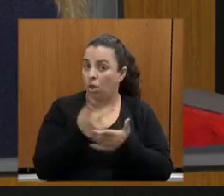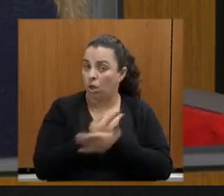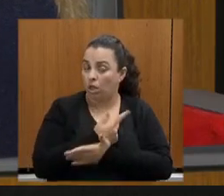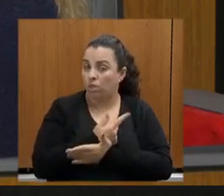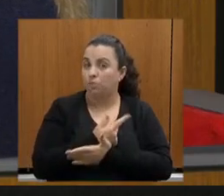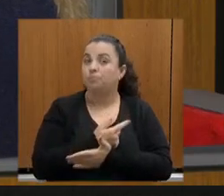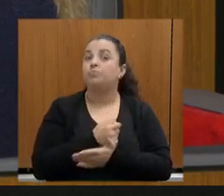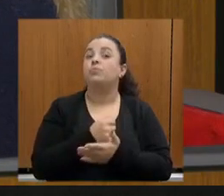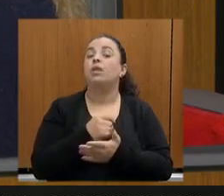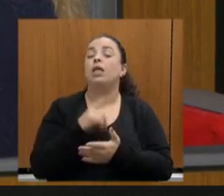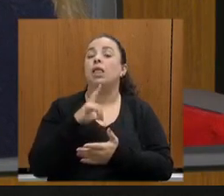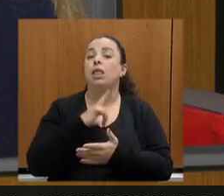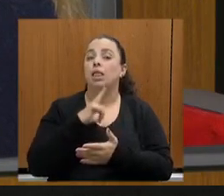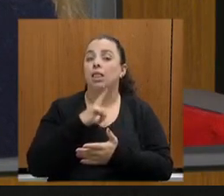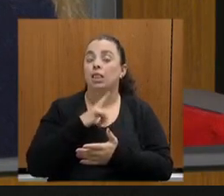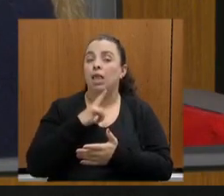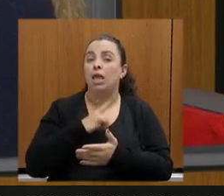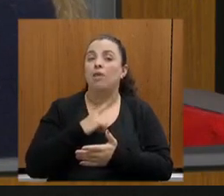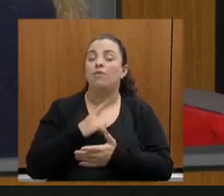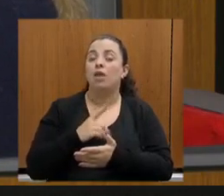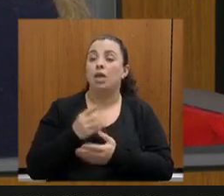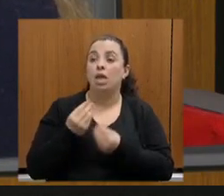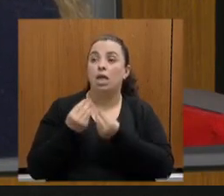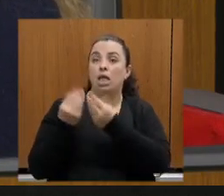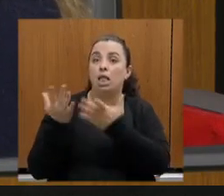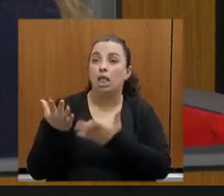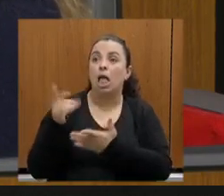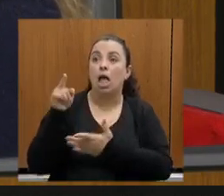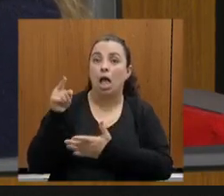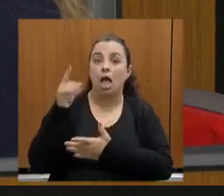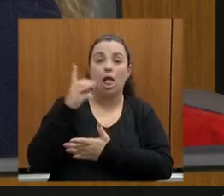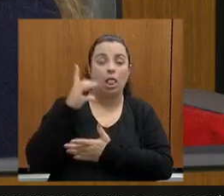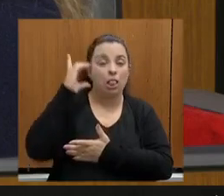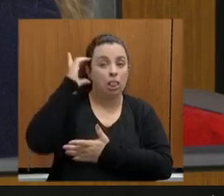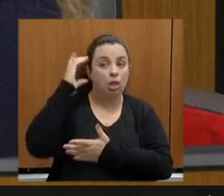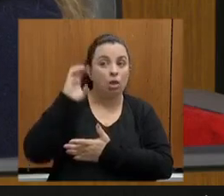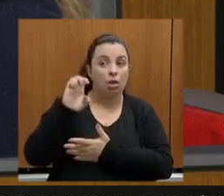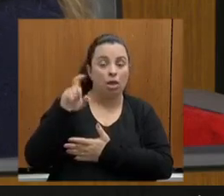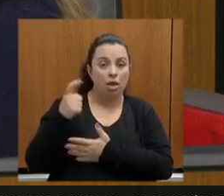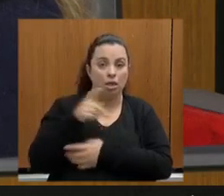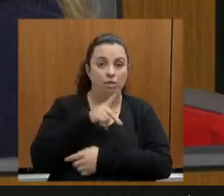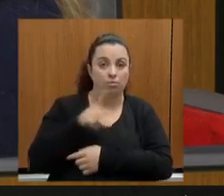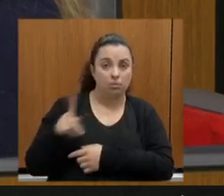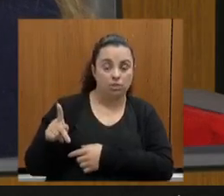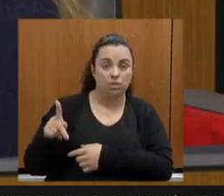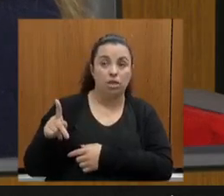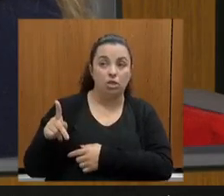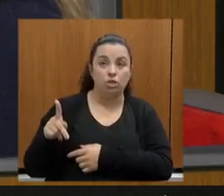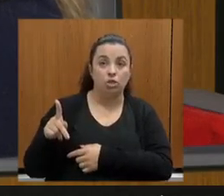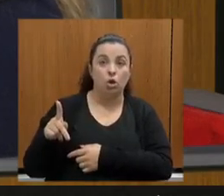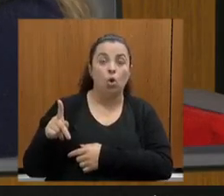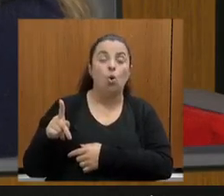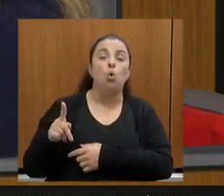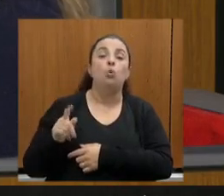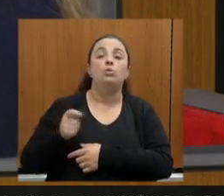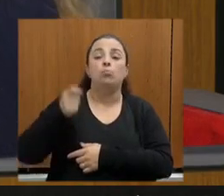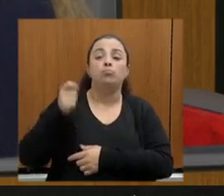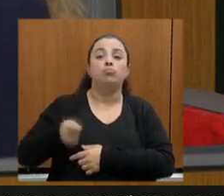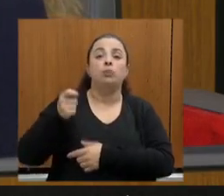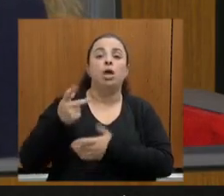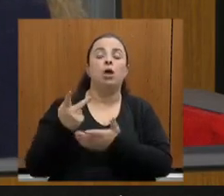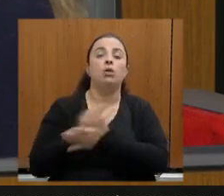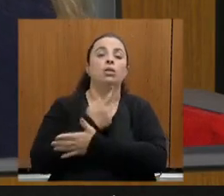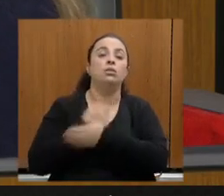debitado a presidenta Dilma a responsabilidade pelo pelos leilões que acontecer em 2017